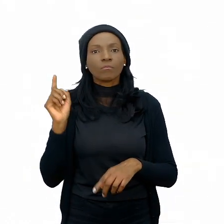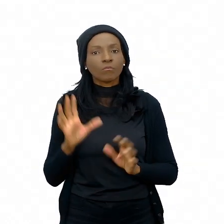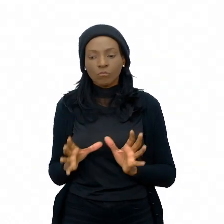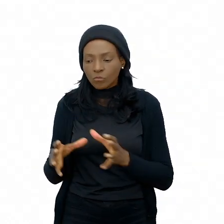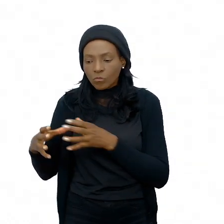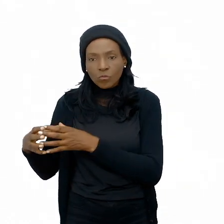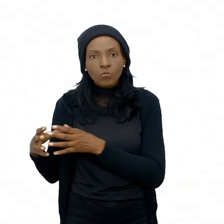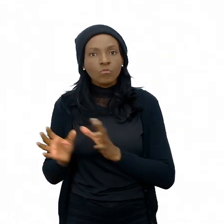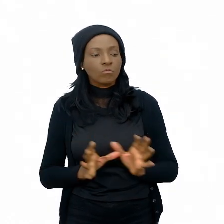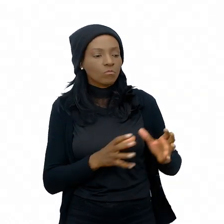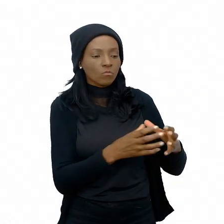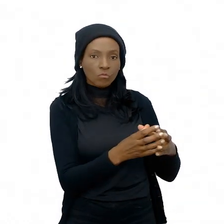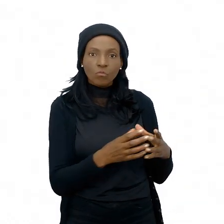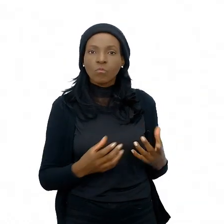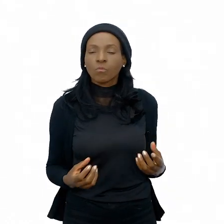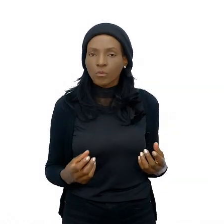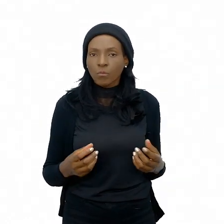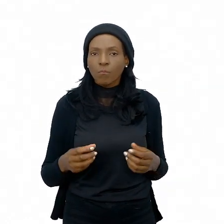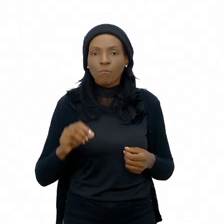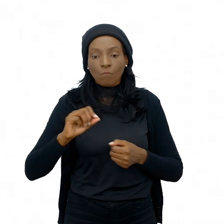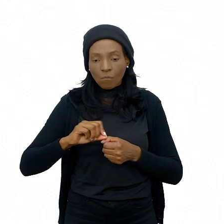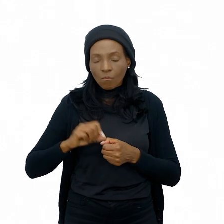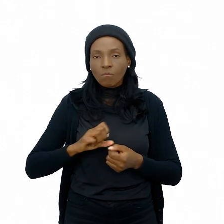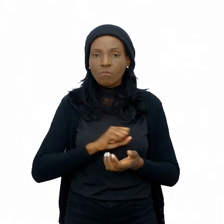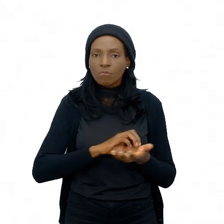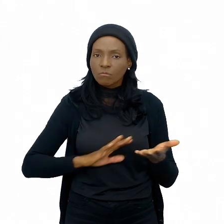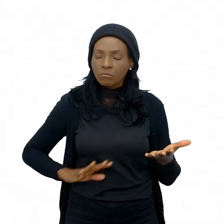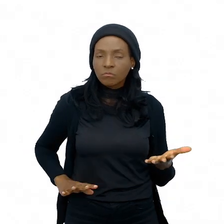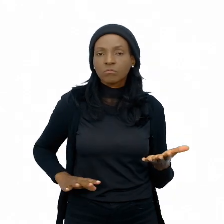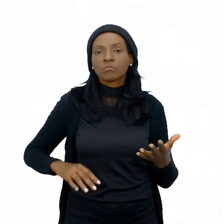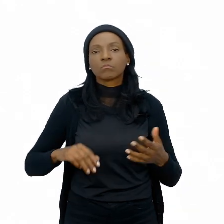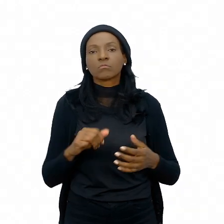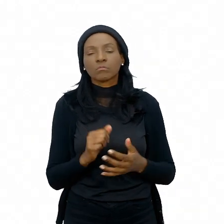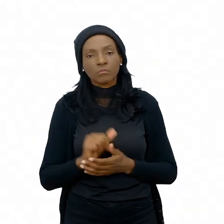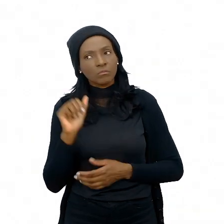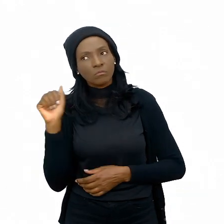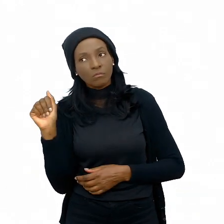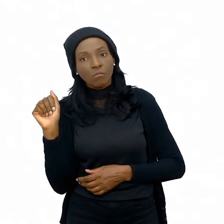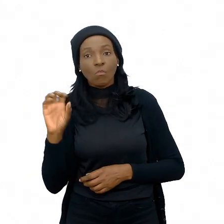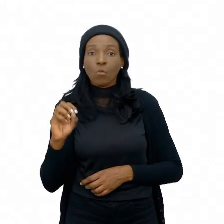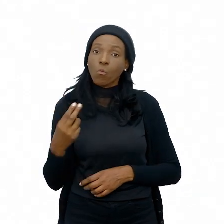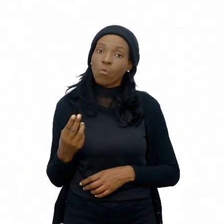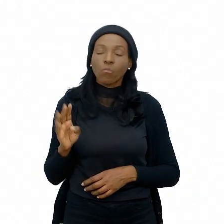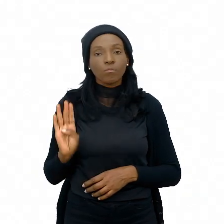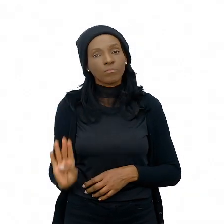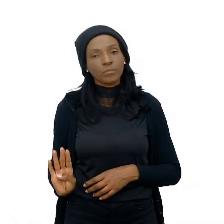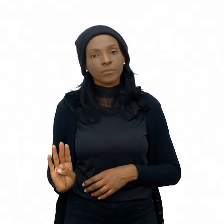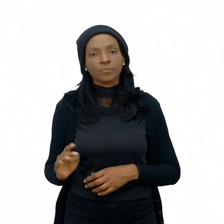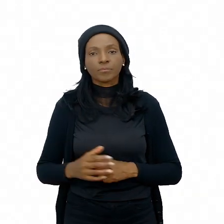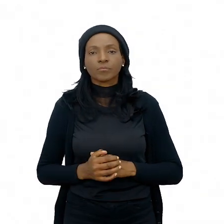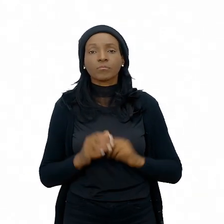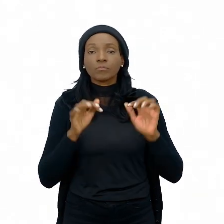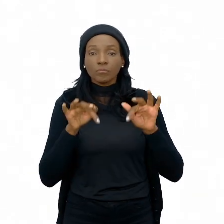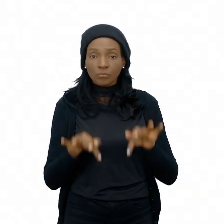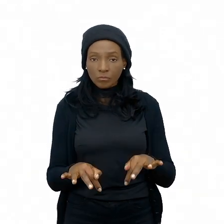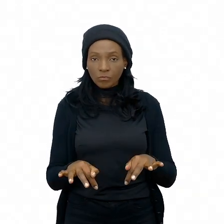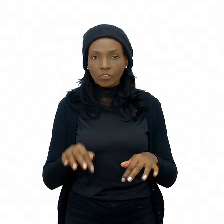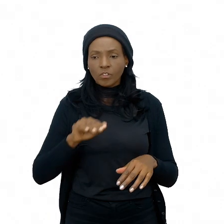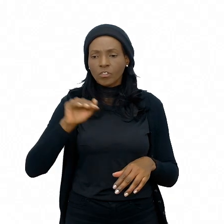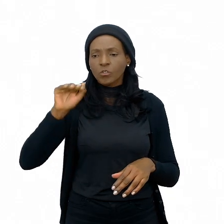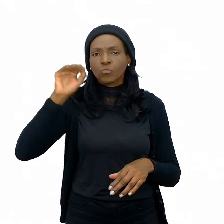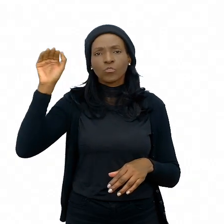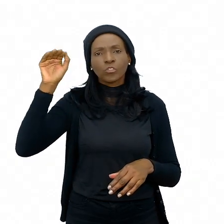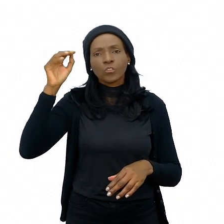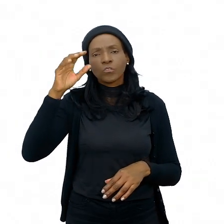agrupamento produtivo para a realização de atividades A ou B. E, ao final, os níveis de